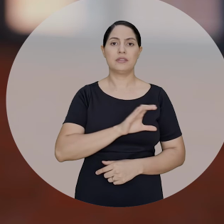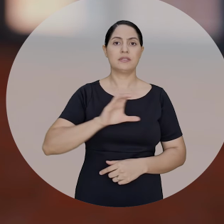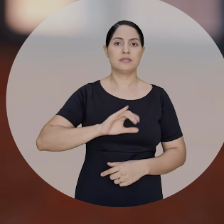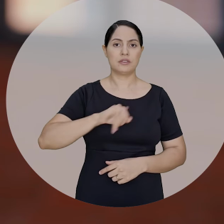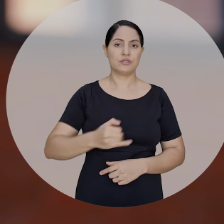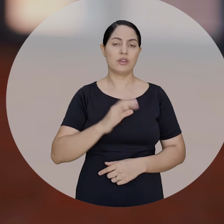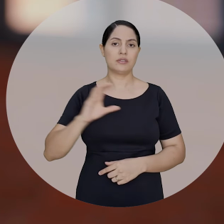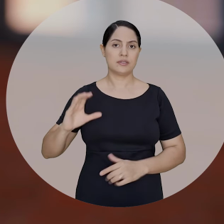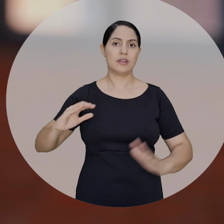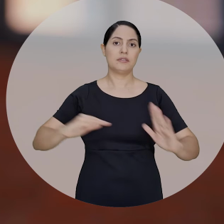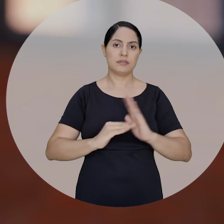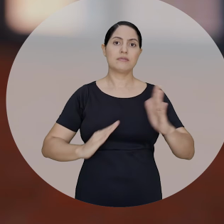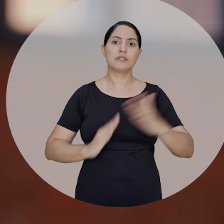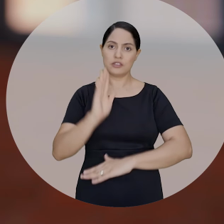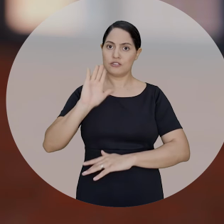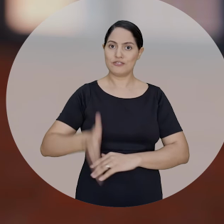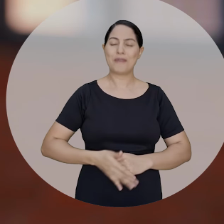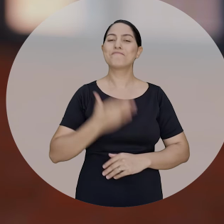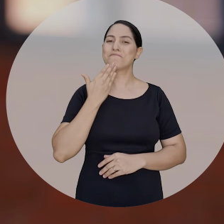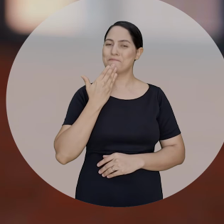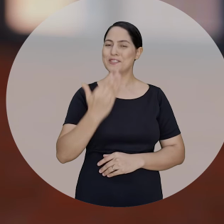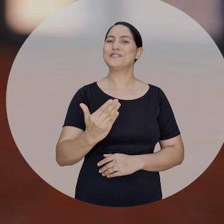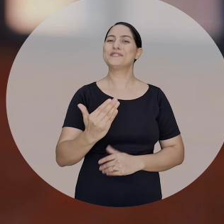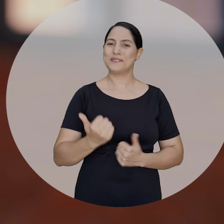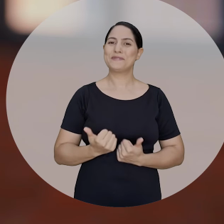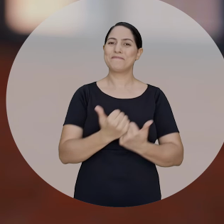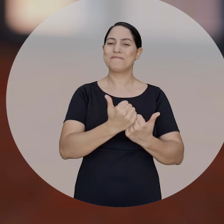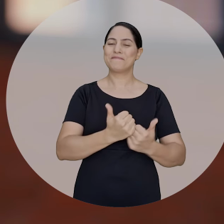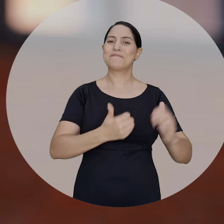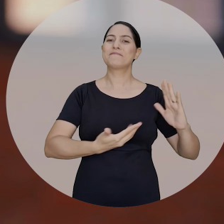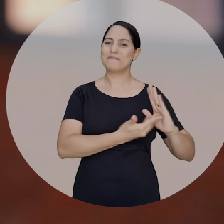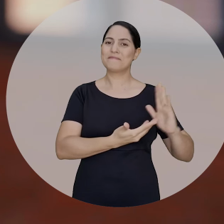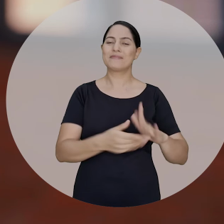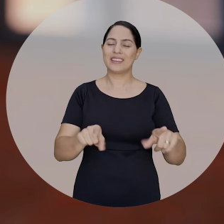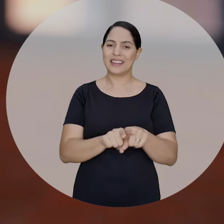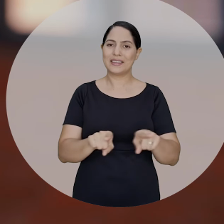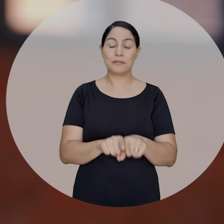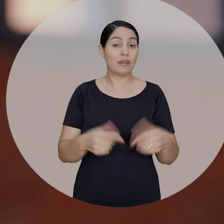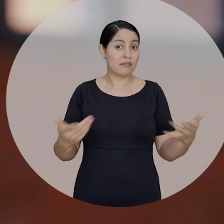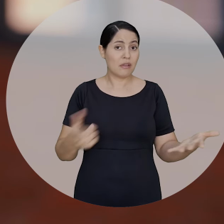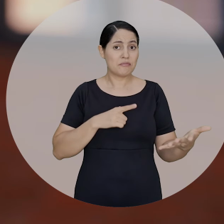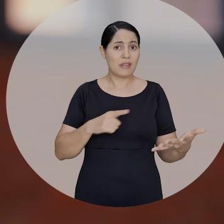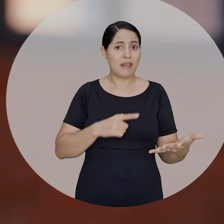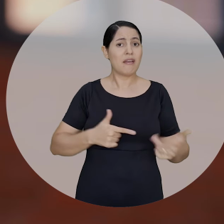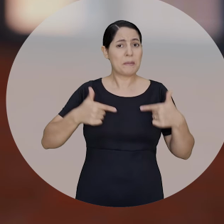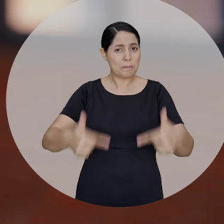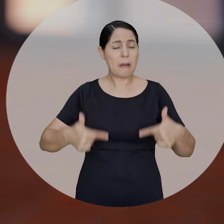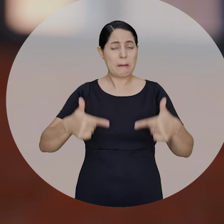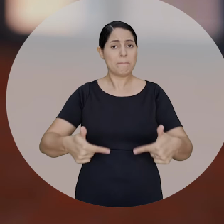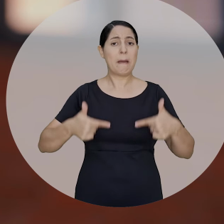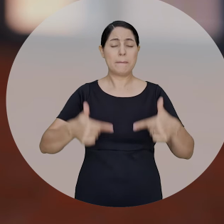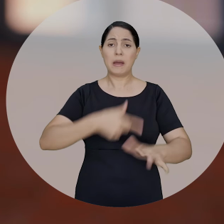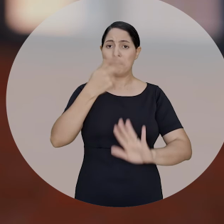Constituição e Justiça do Senado e teve parecer favorável na Câmara dos Deputados. Essa é mais uma luta da